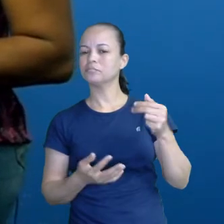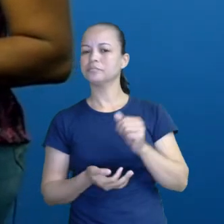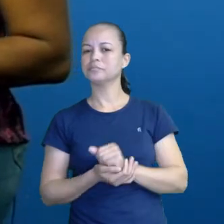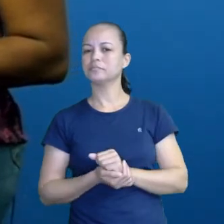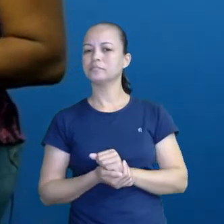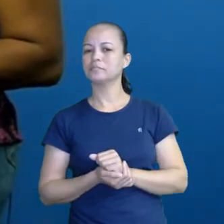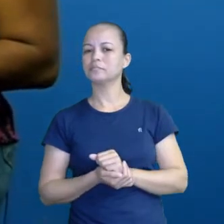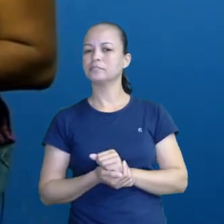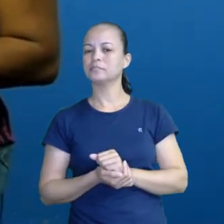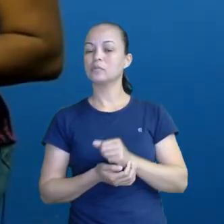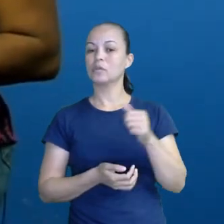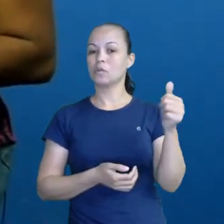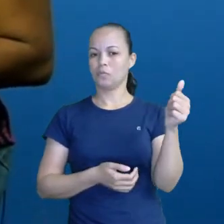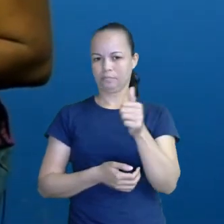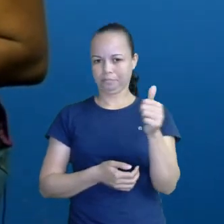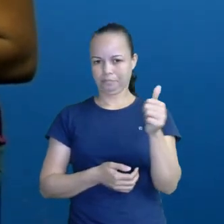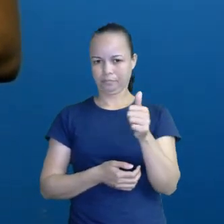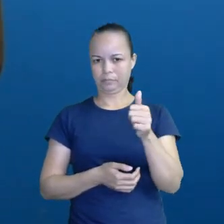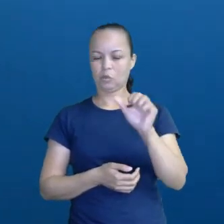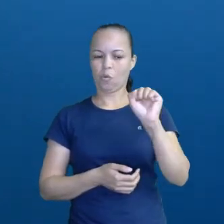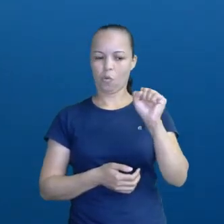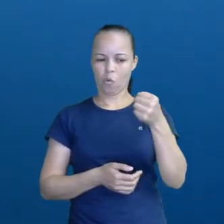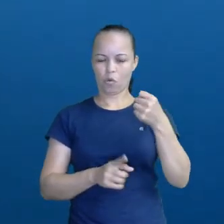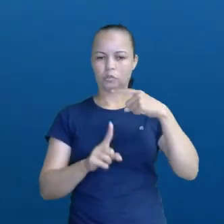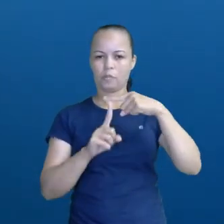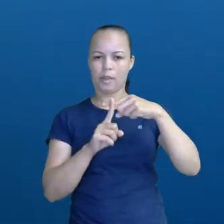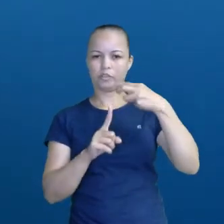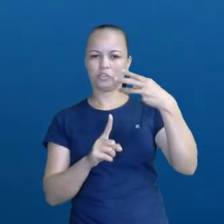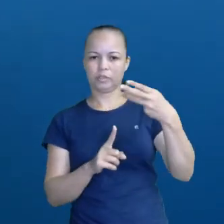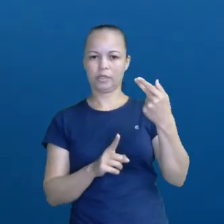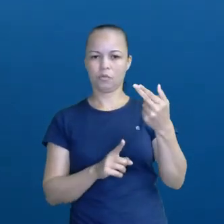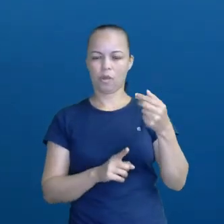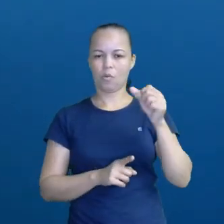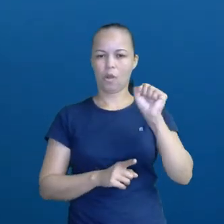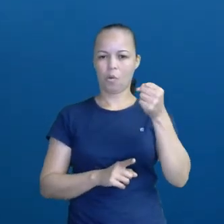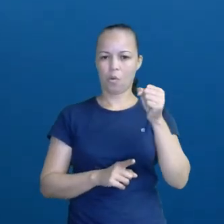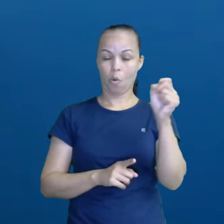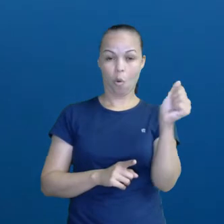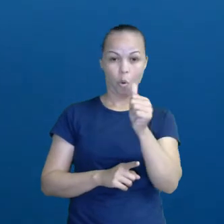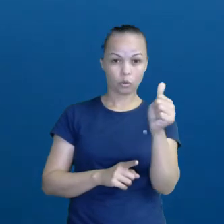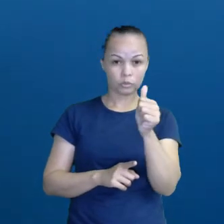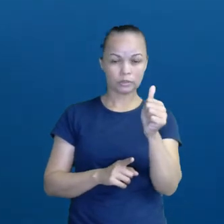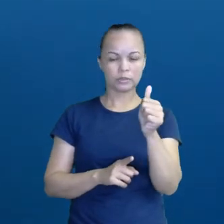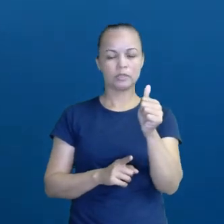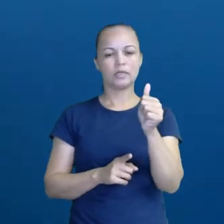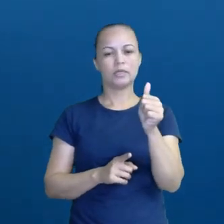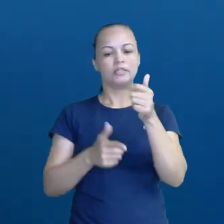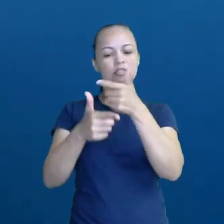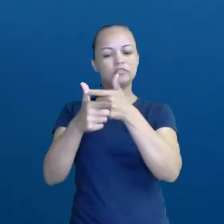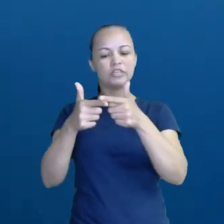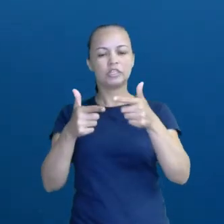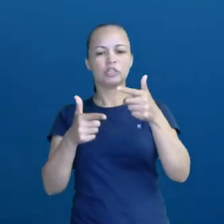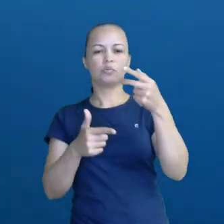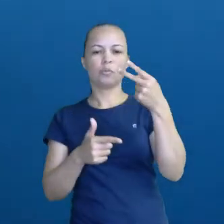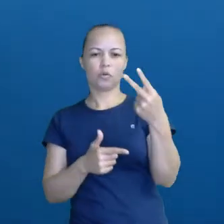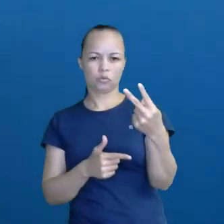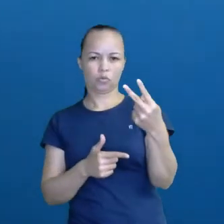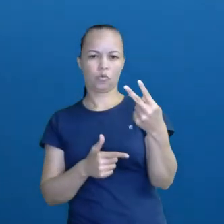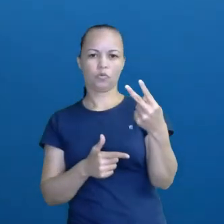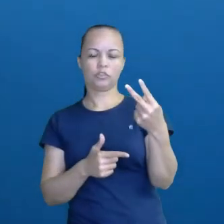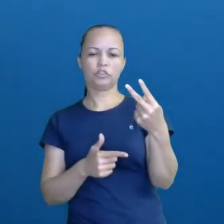é 11 11 / 2 e